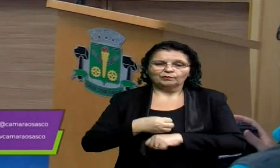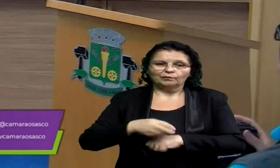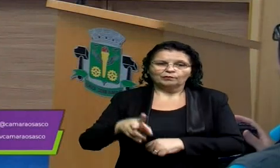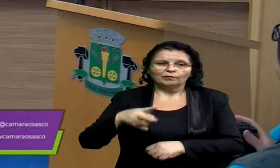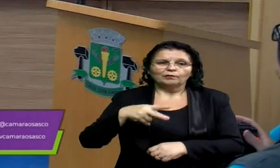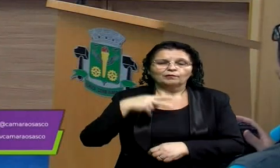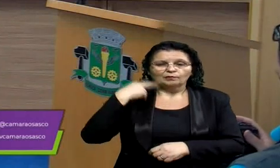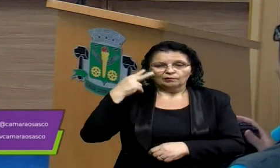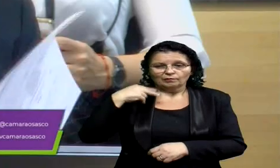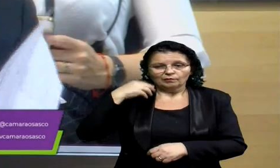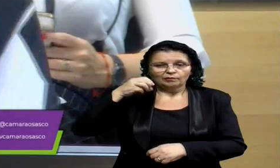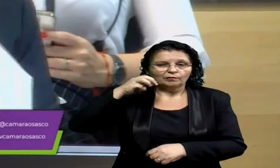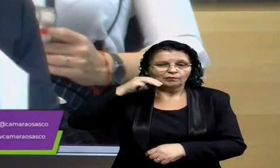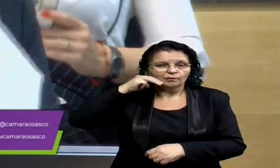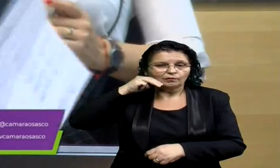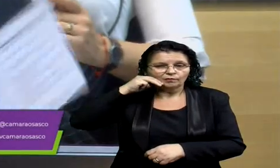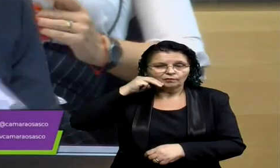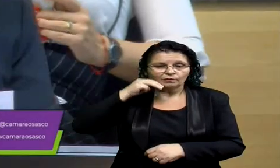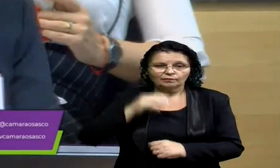vereador Michel